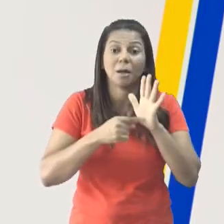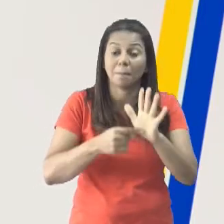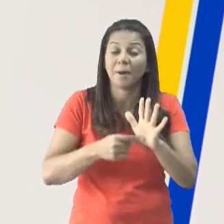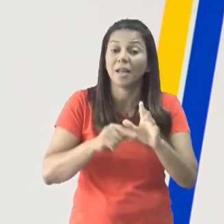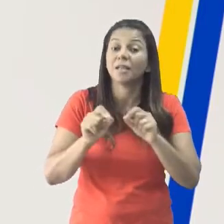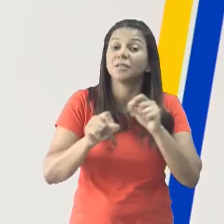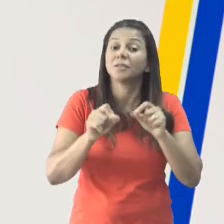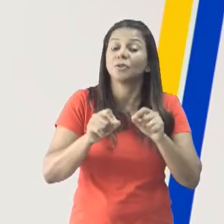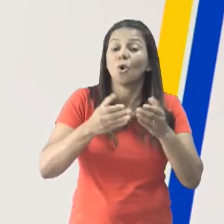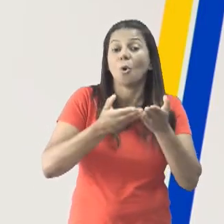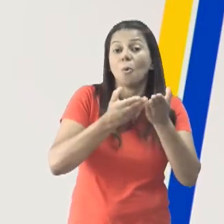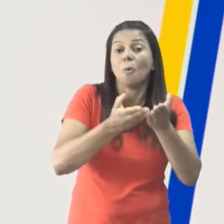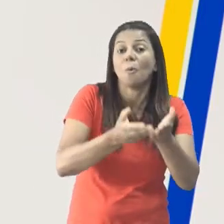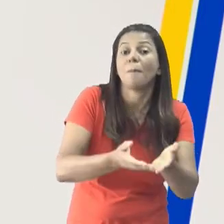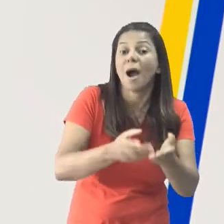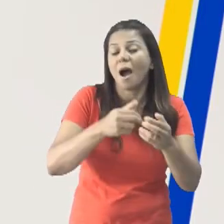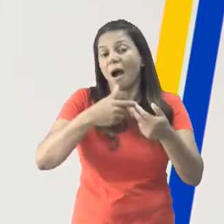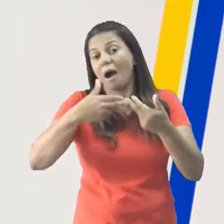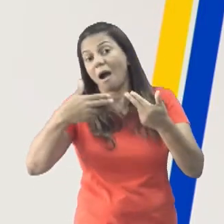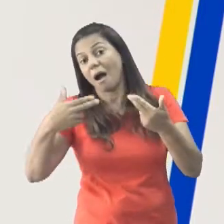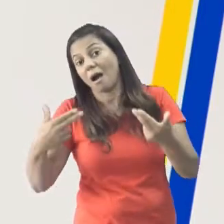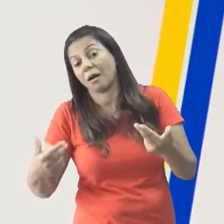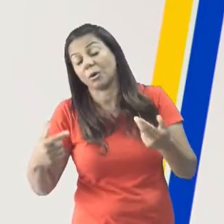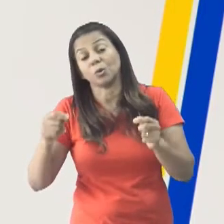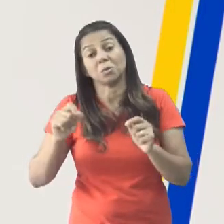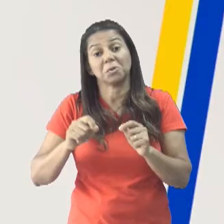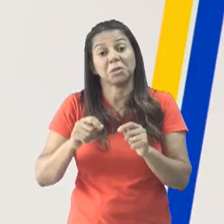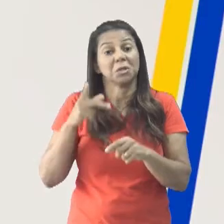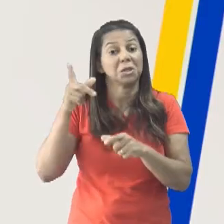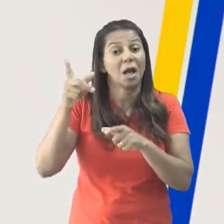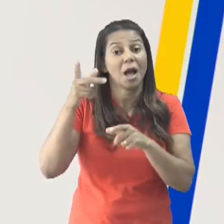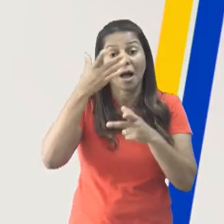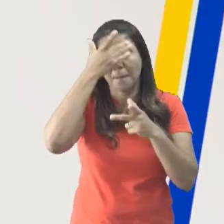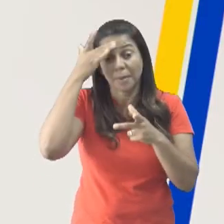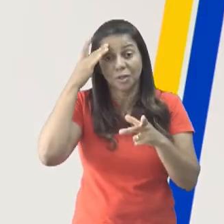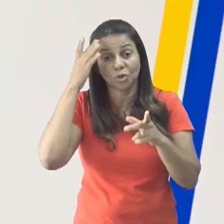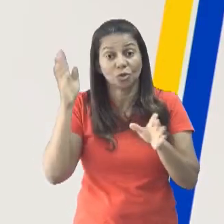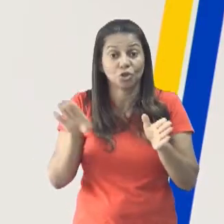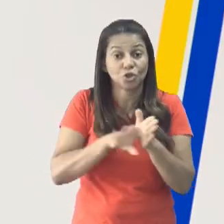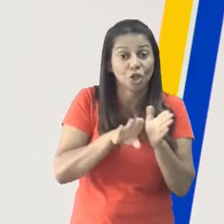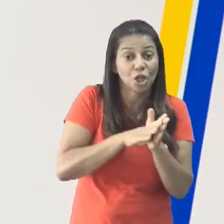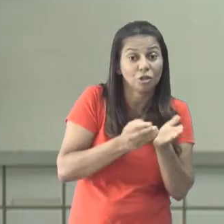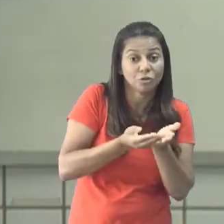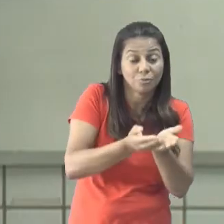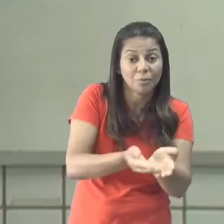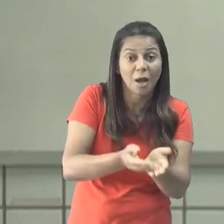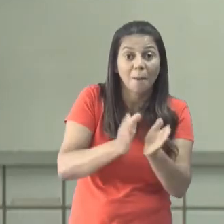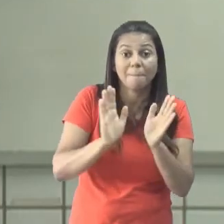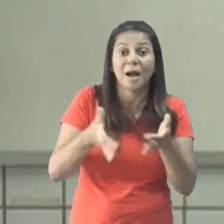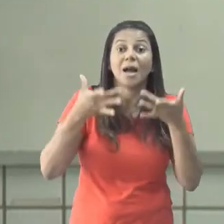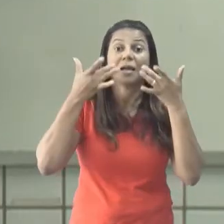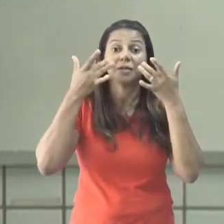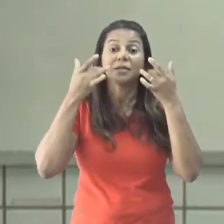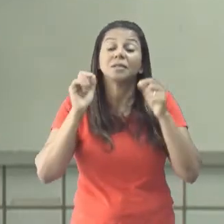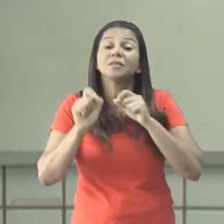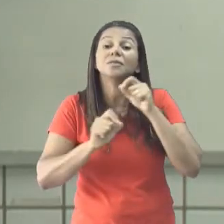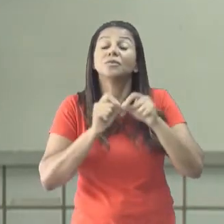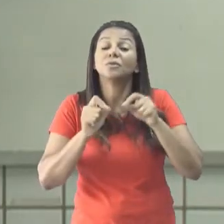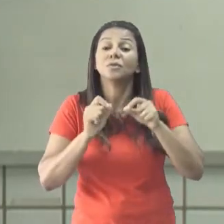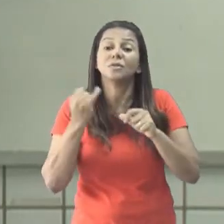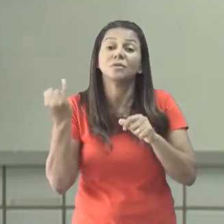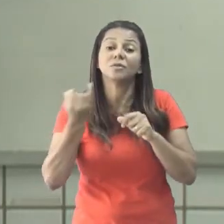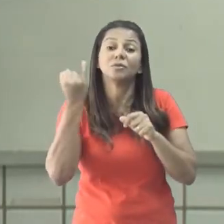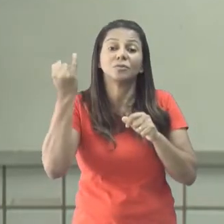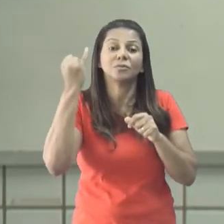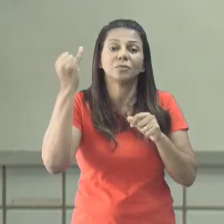o barco, os barqueiros, as pessoas que estão chegando no barco. Então, para ser dramatizado, é importante que os